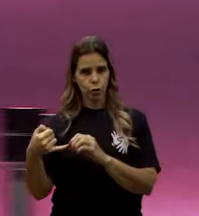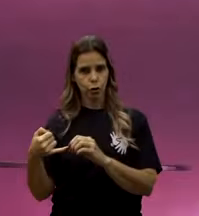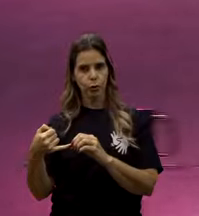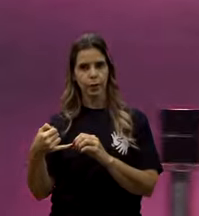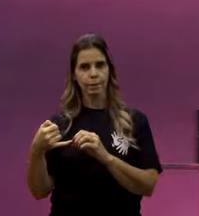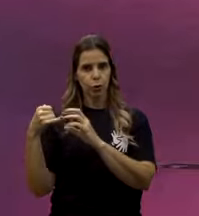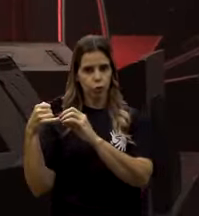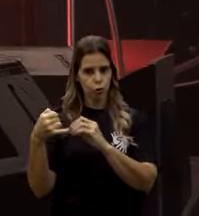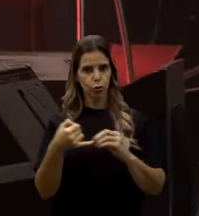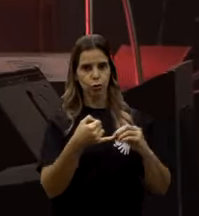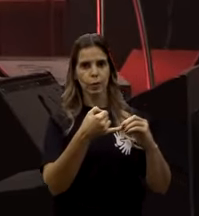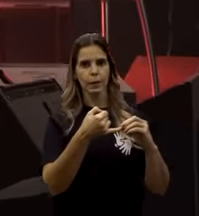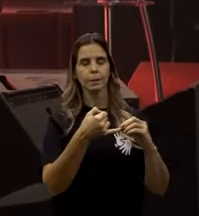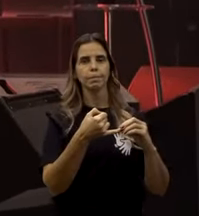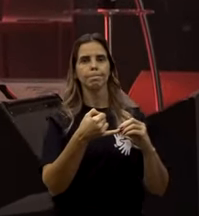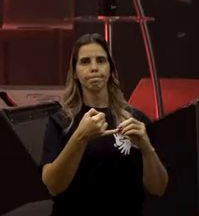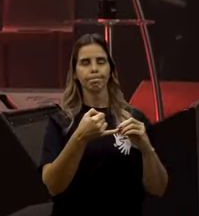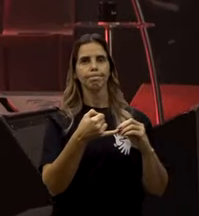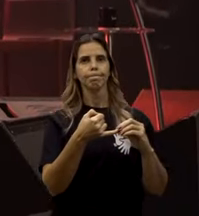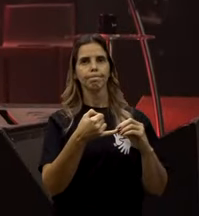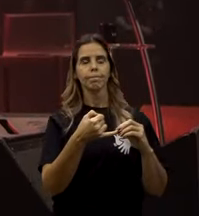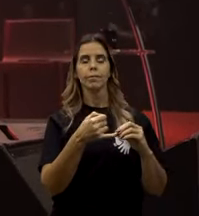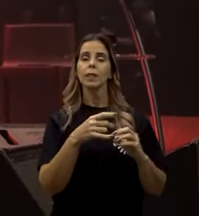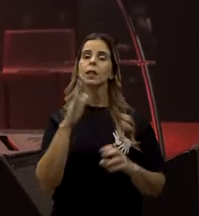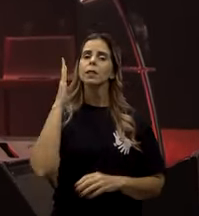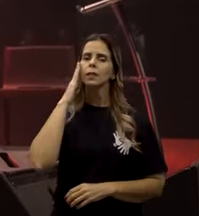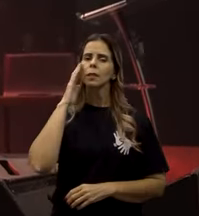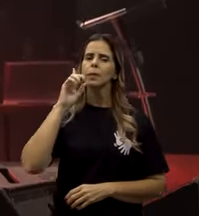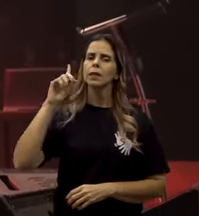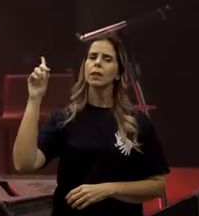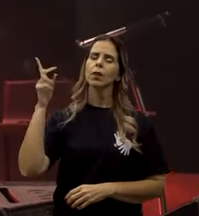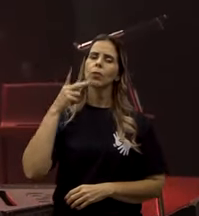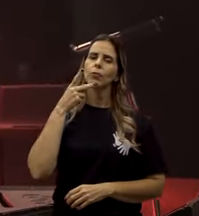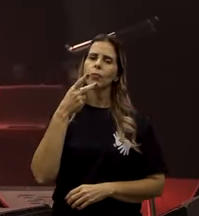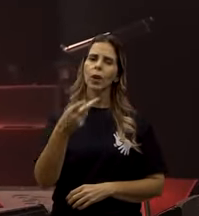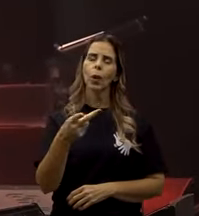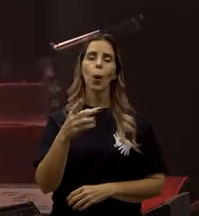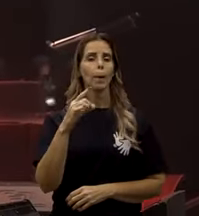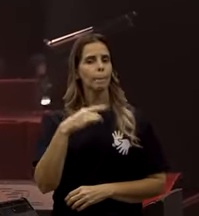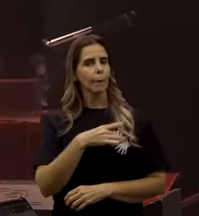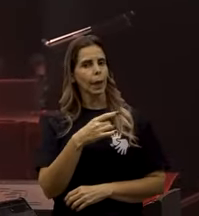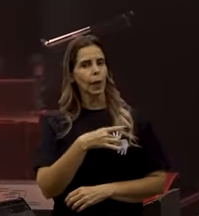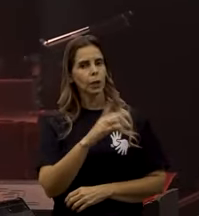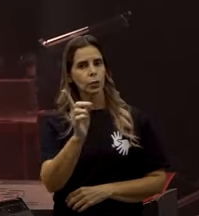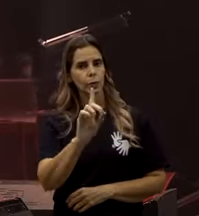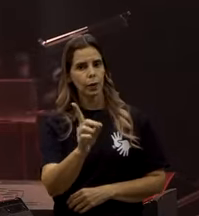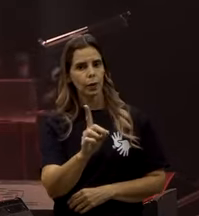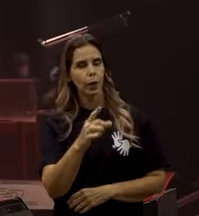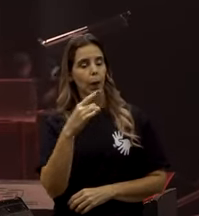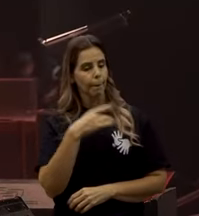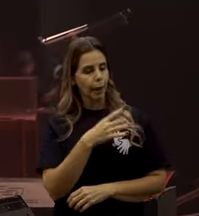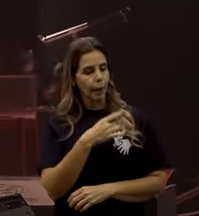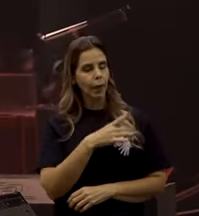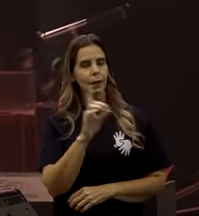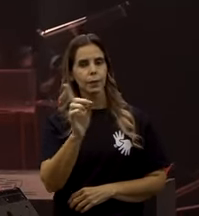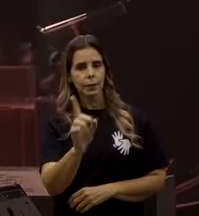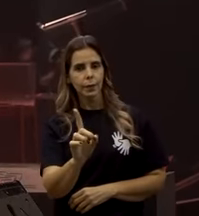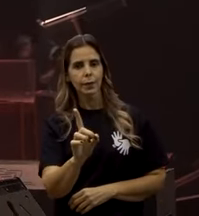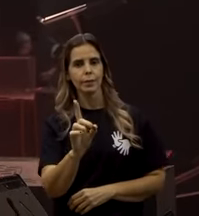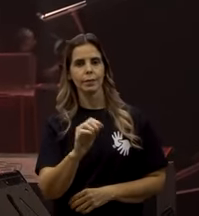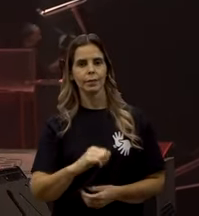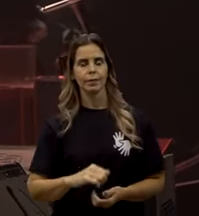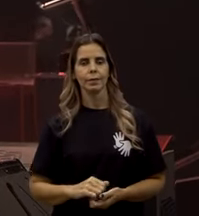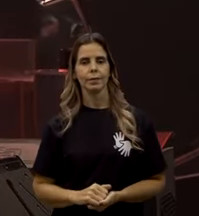chama Josué você sabia que Deus falou mais vezes para Josué não temas do que eu sou contigo